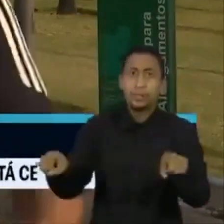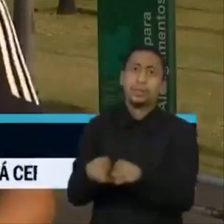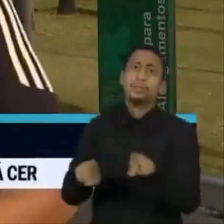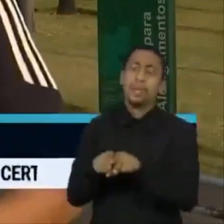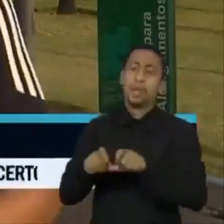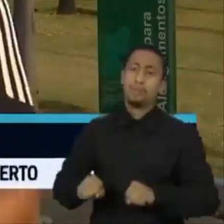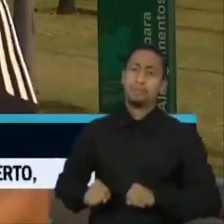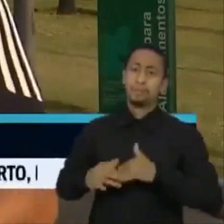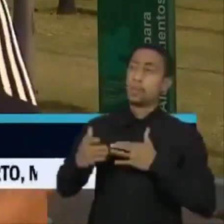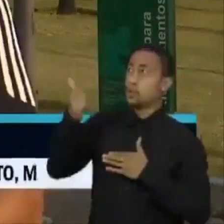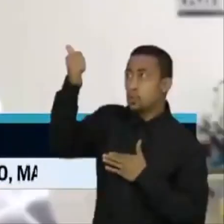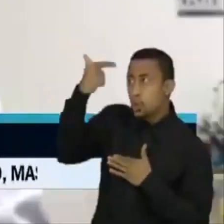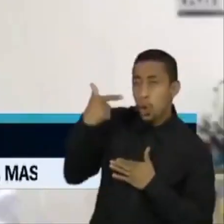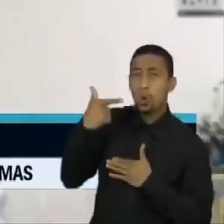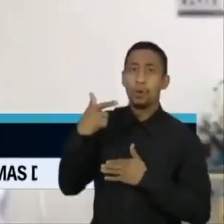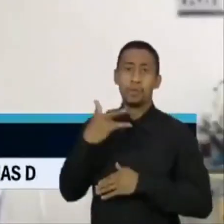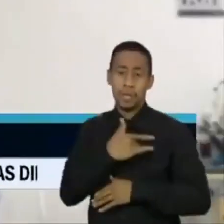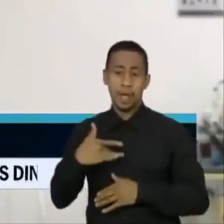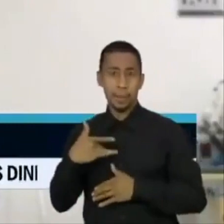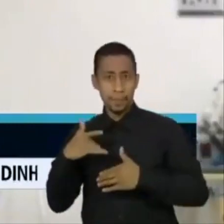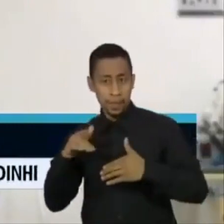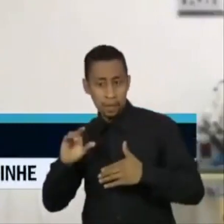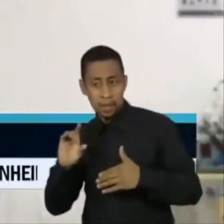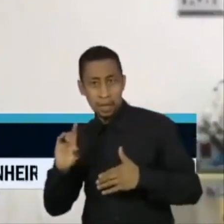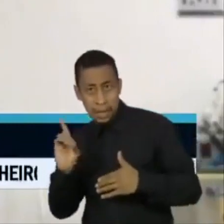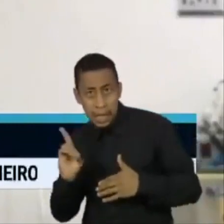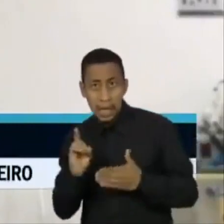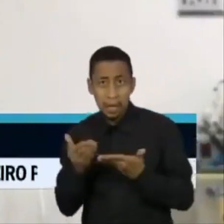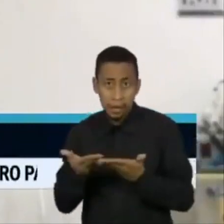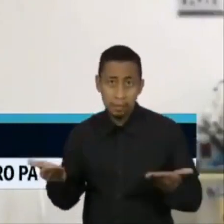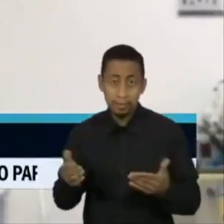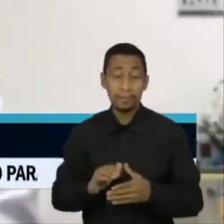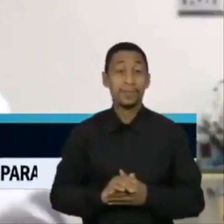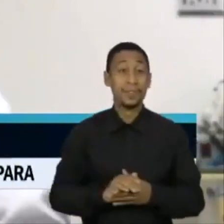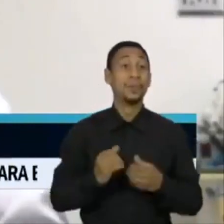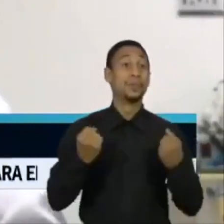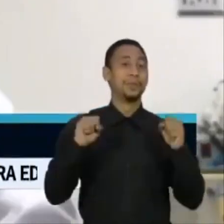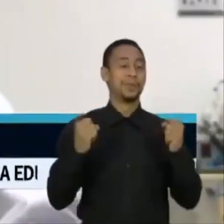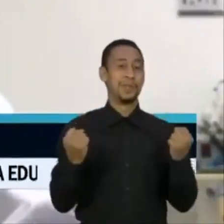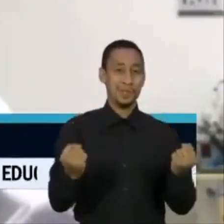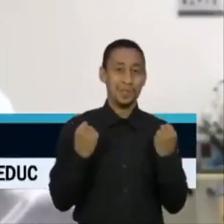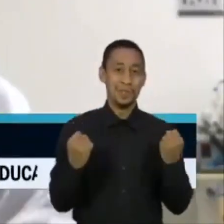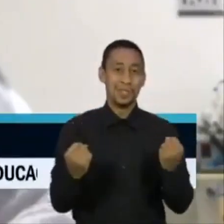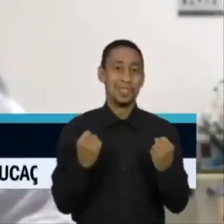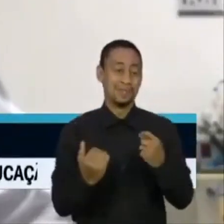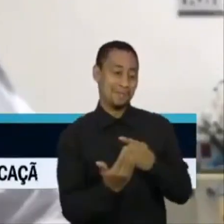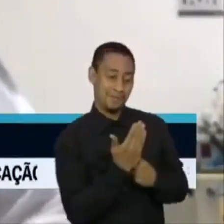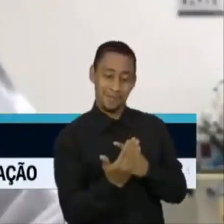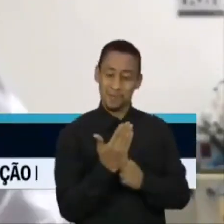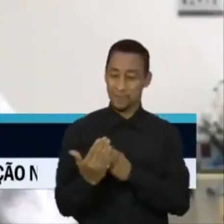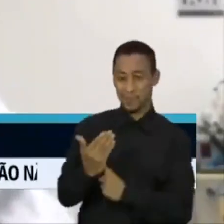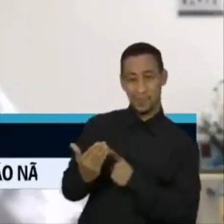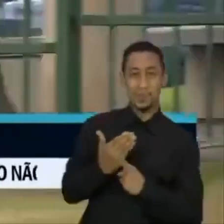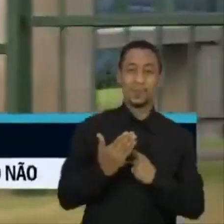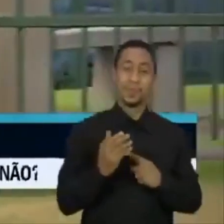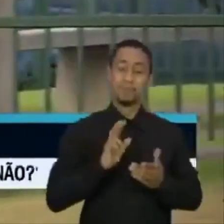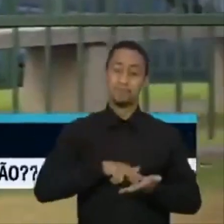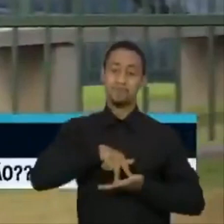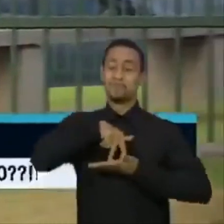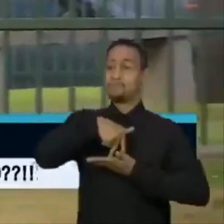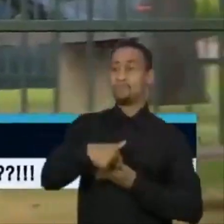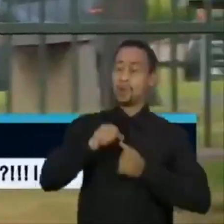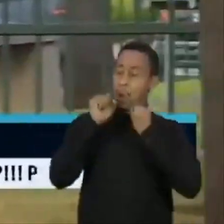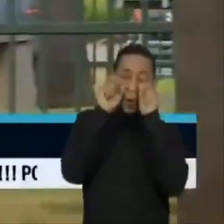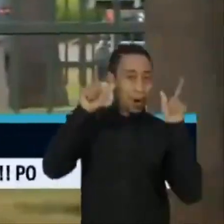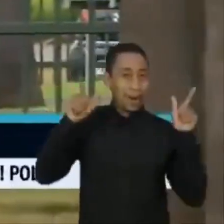está exposto ao sol vitamina D esse exercício vai te melhorar tal coisa esse exercício vai te fazer levantar melhor